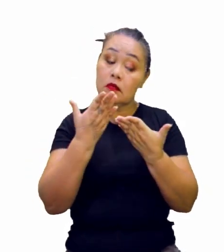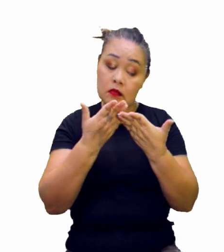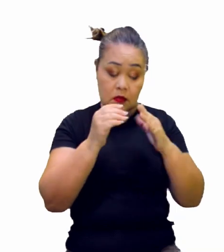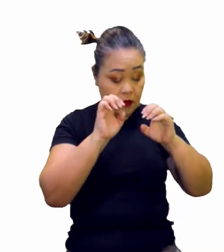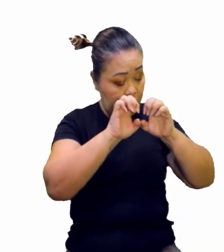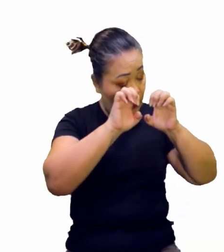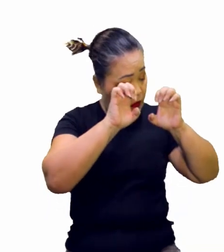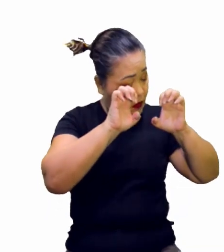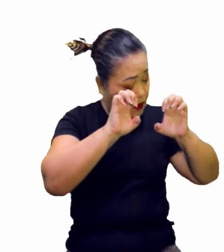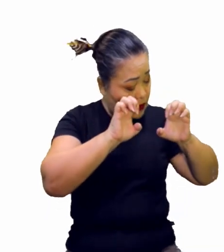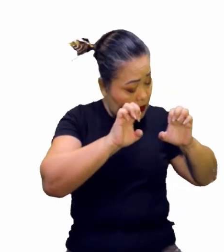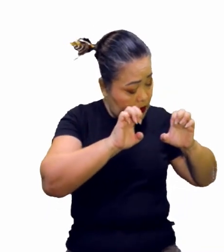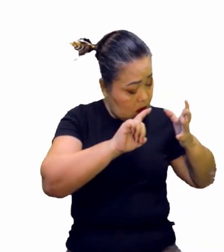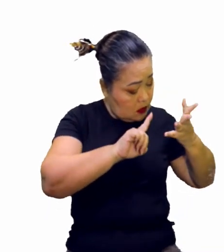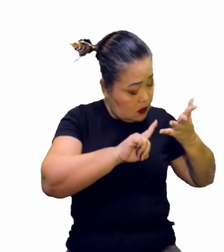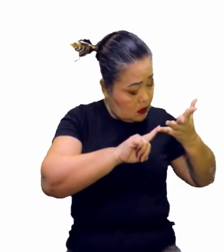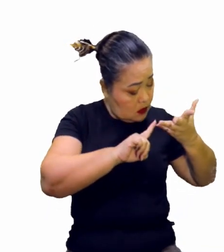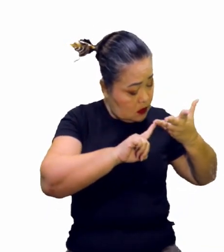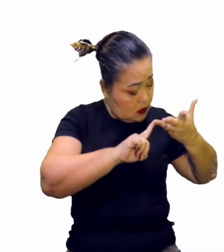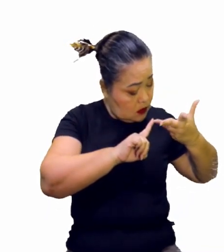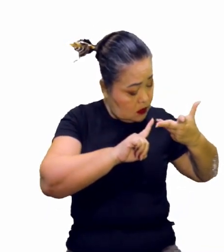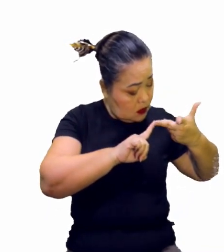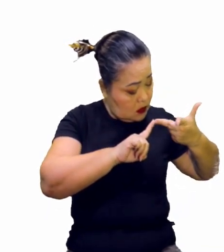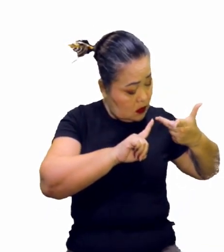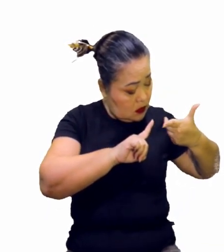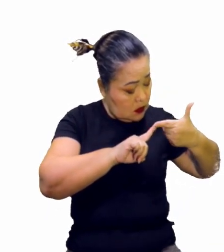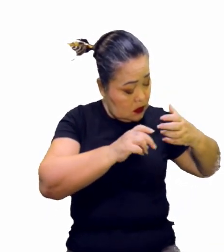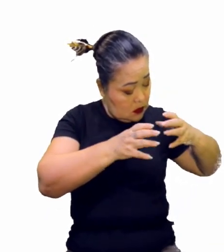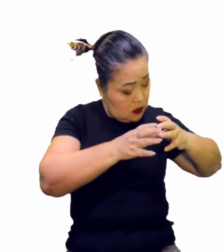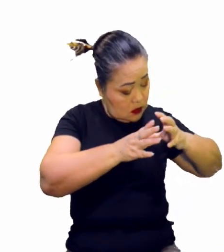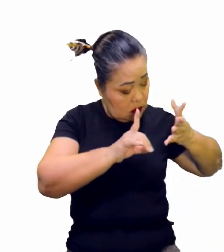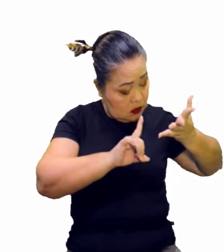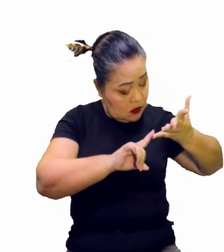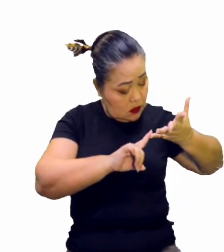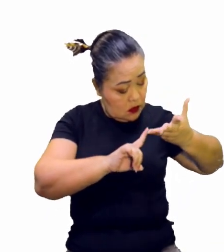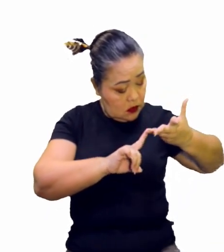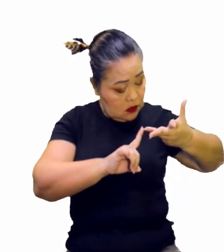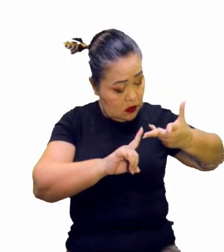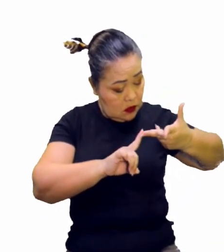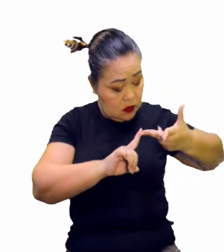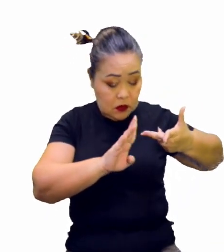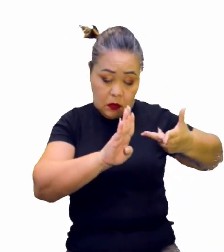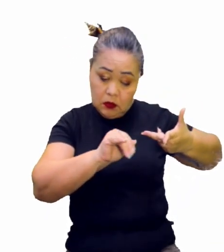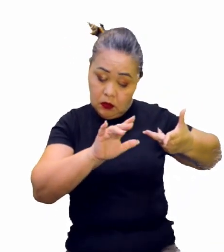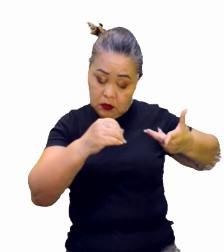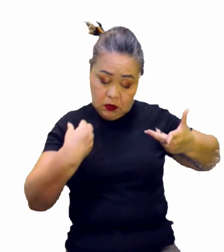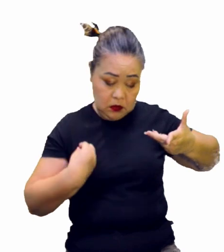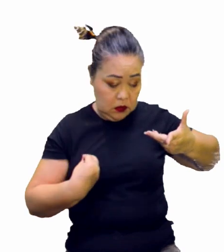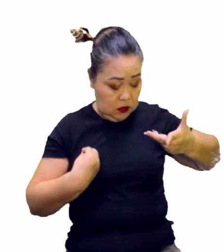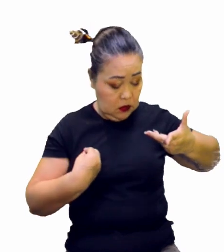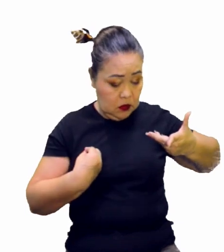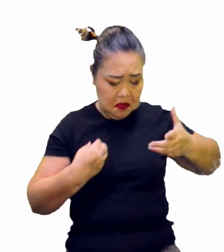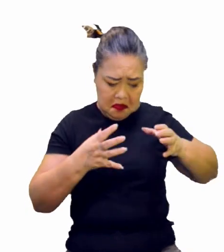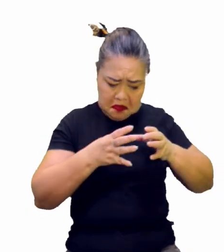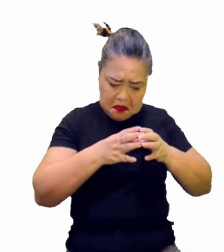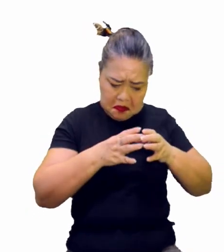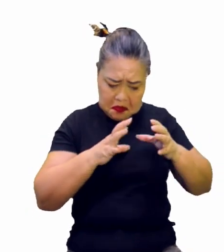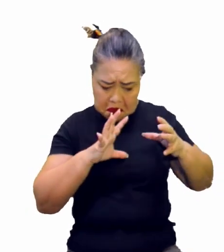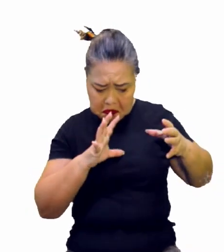estruturas, fatores. Vamos lá. O que é esse grupo ou massa? Né? Bio é vida, mas grupo ou